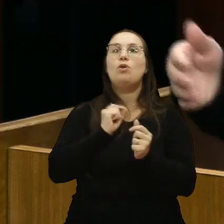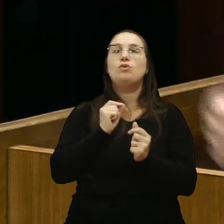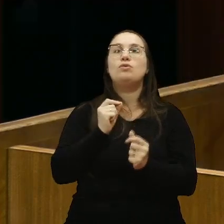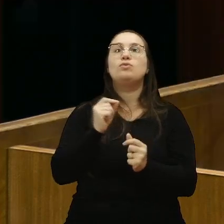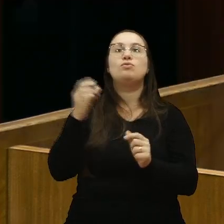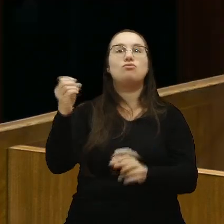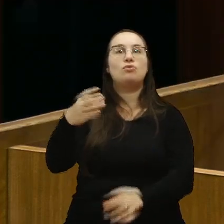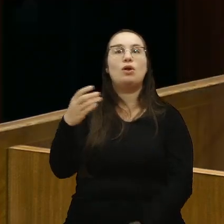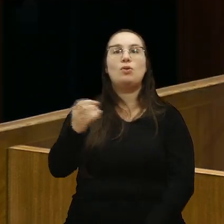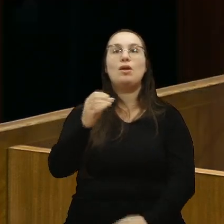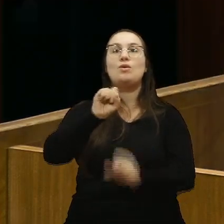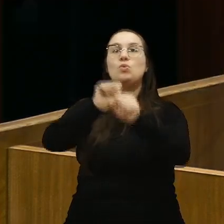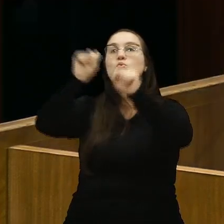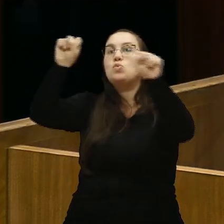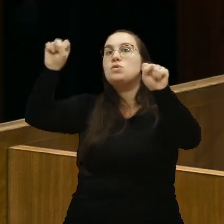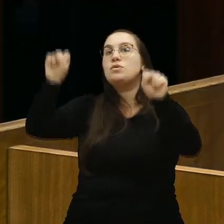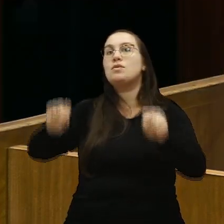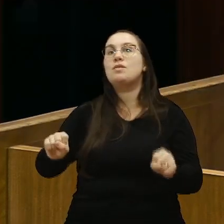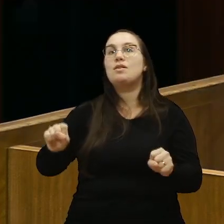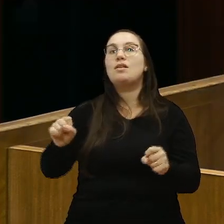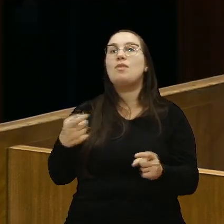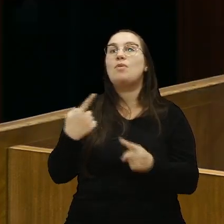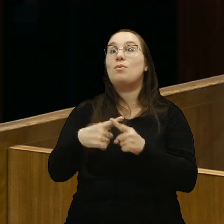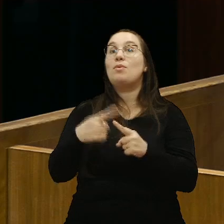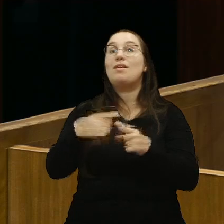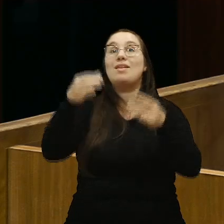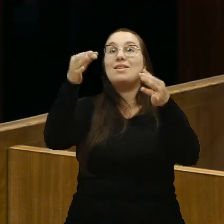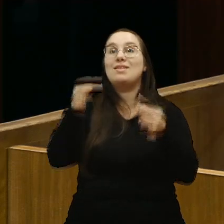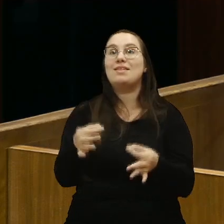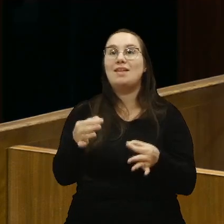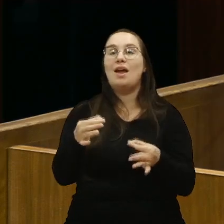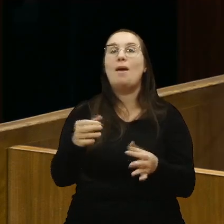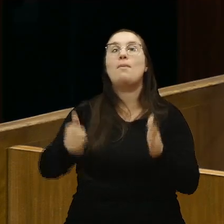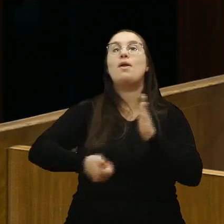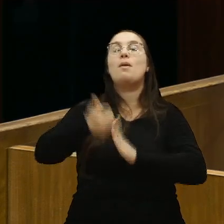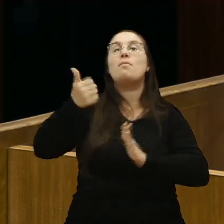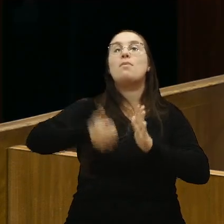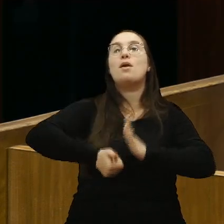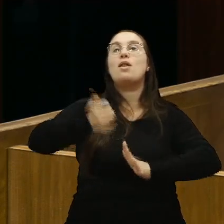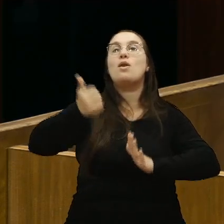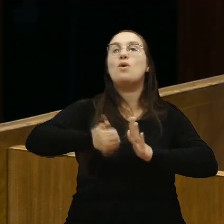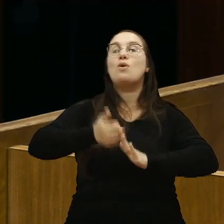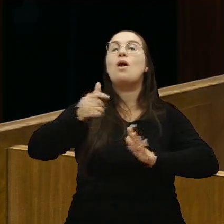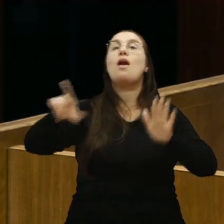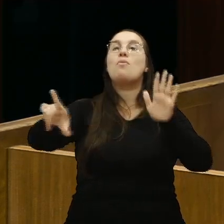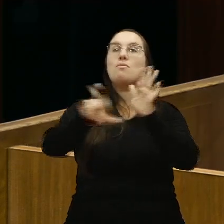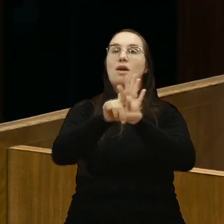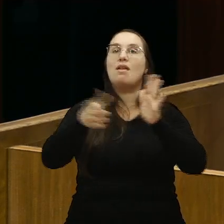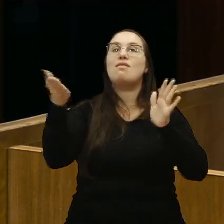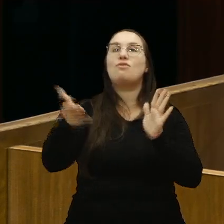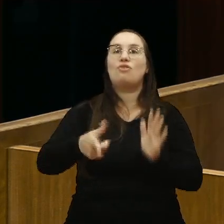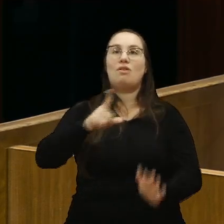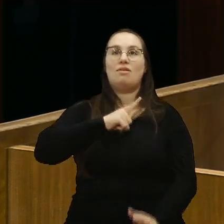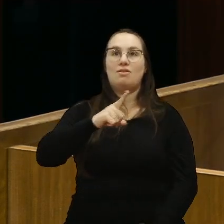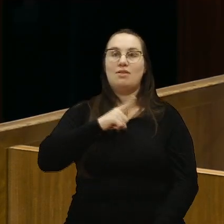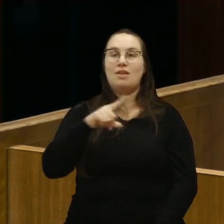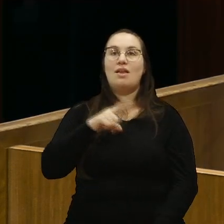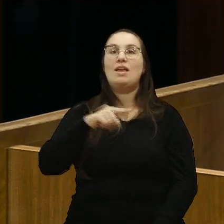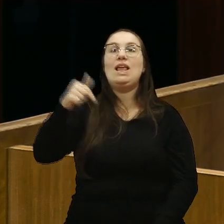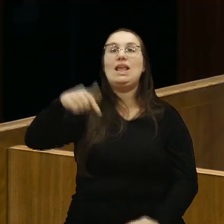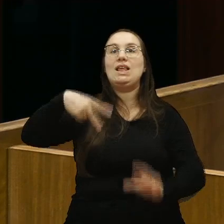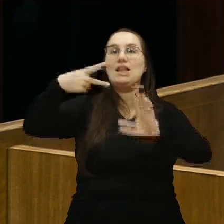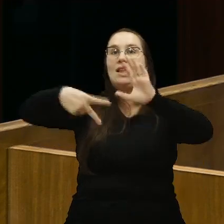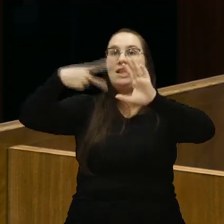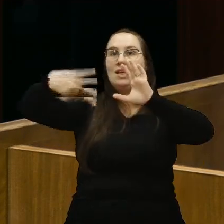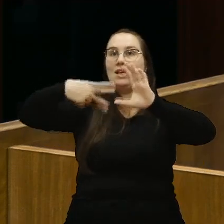de atualização no sistema. Então, é exatamente para isso. É para melhorar uma lei já existente, uma lei desta Câmara